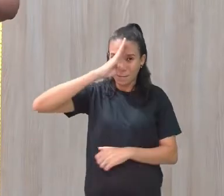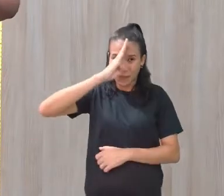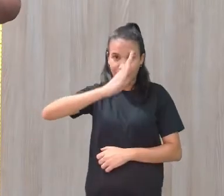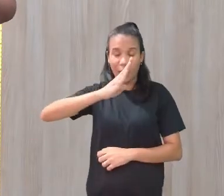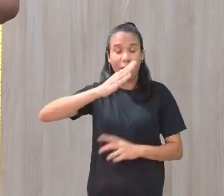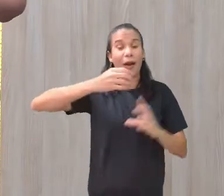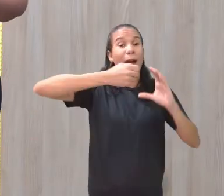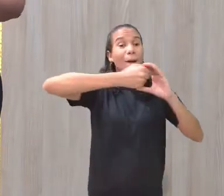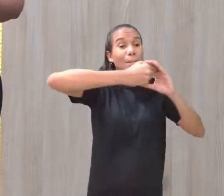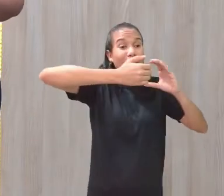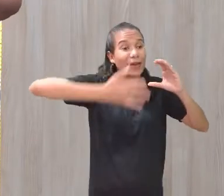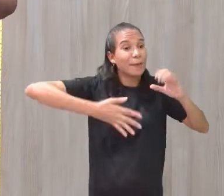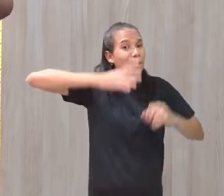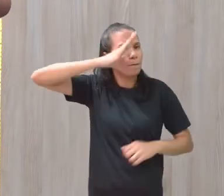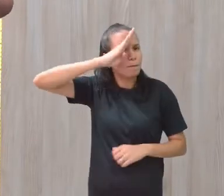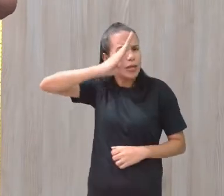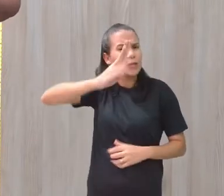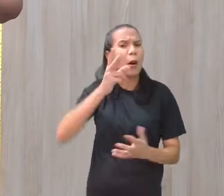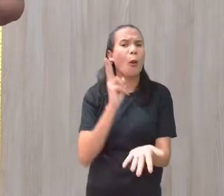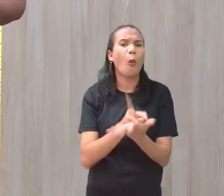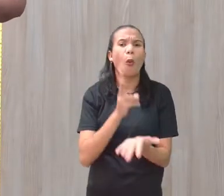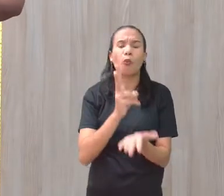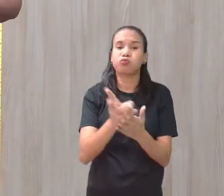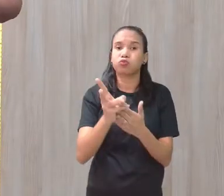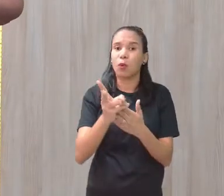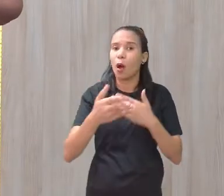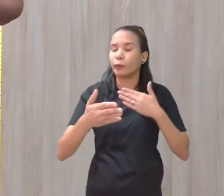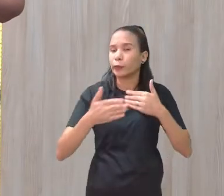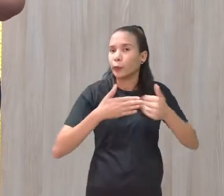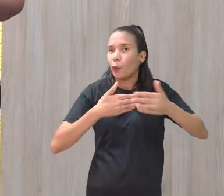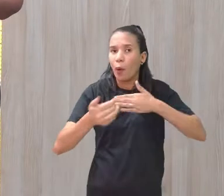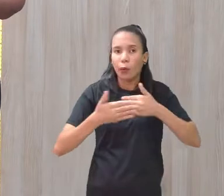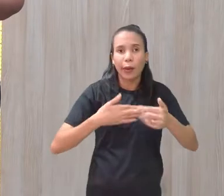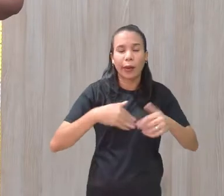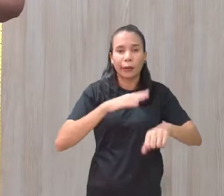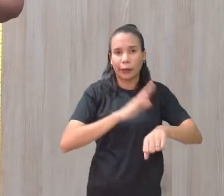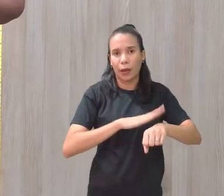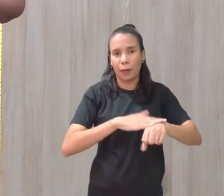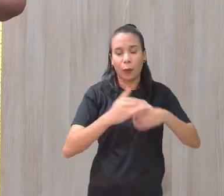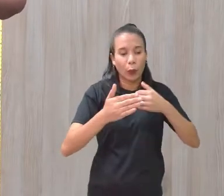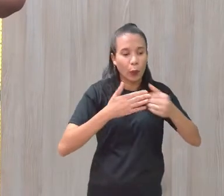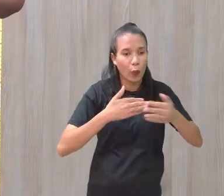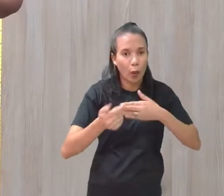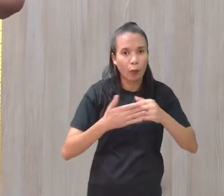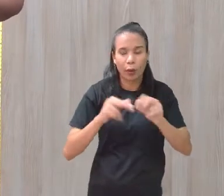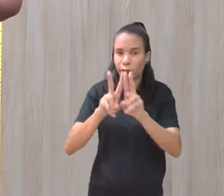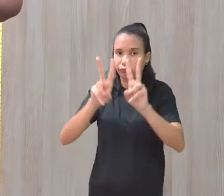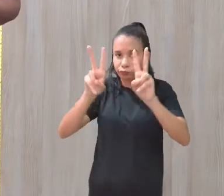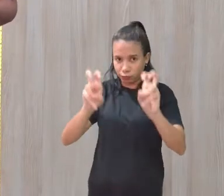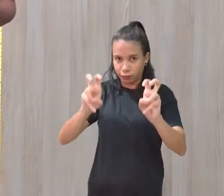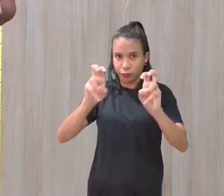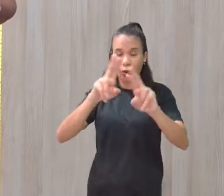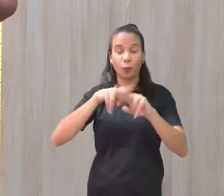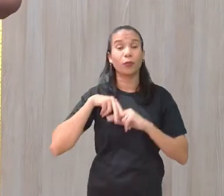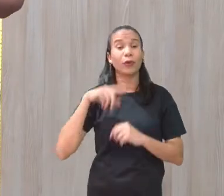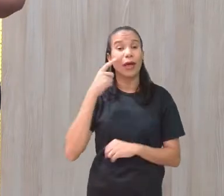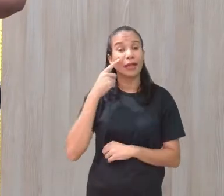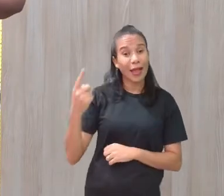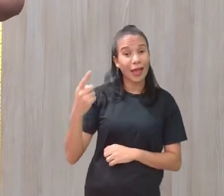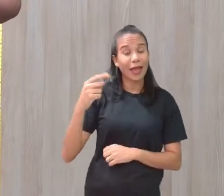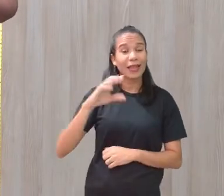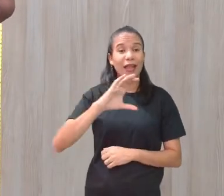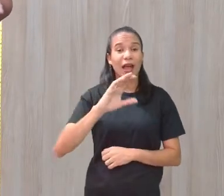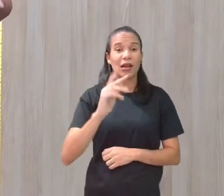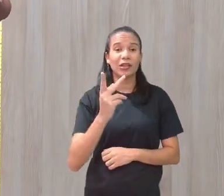essa característica ela vai permanecer independente do tempo, independente do assunto. Que no caso da